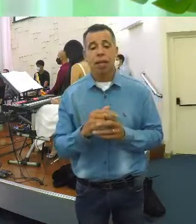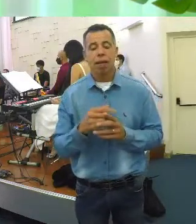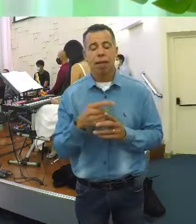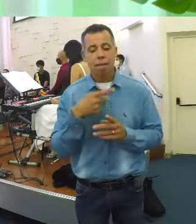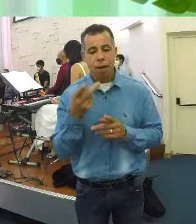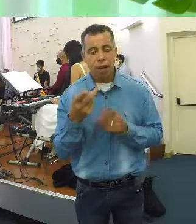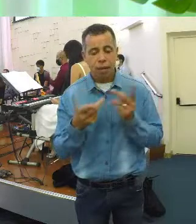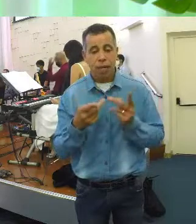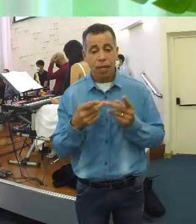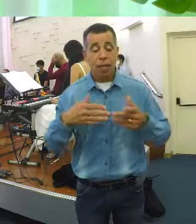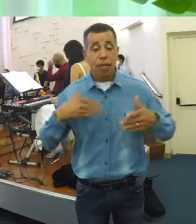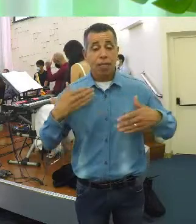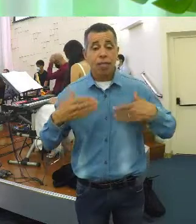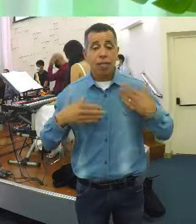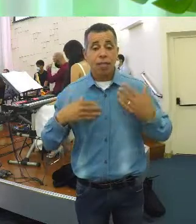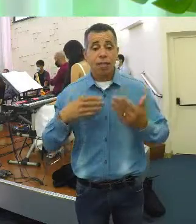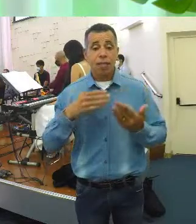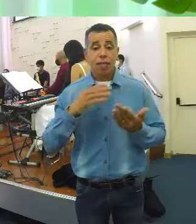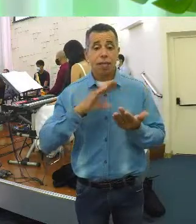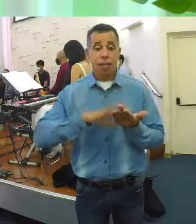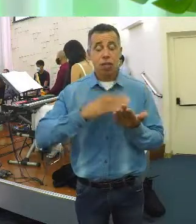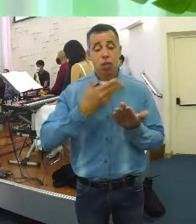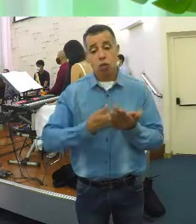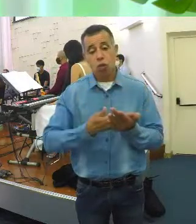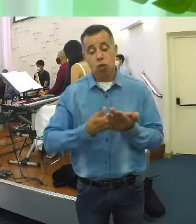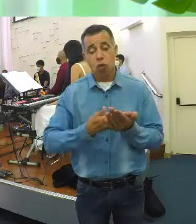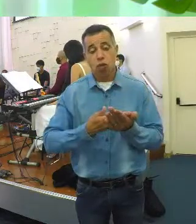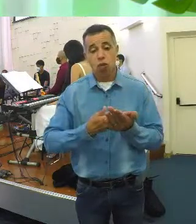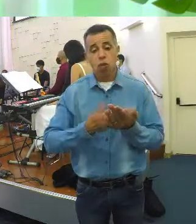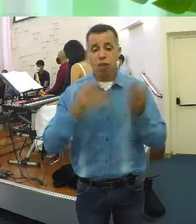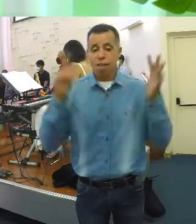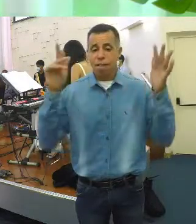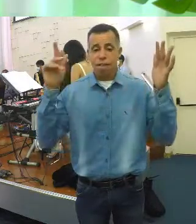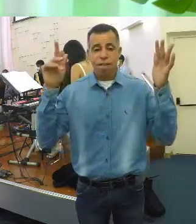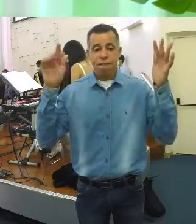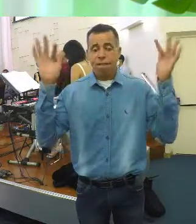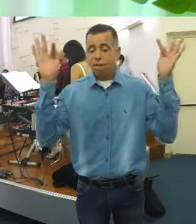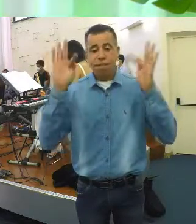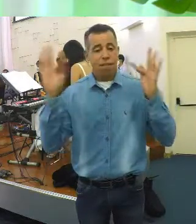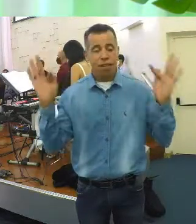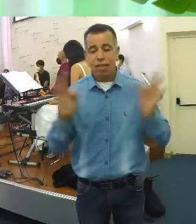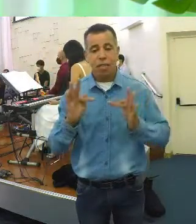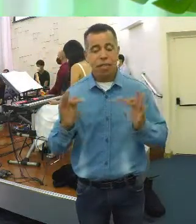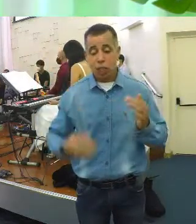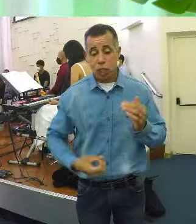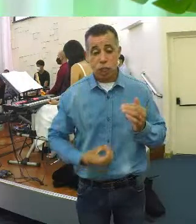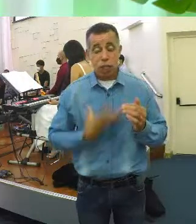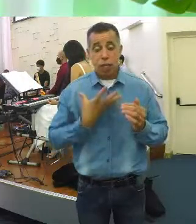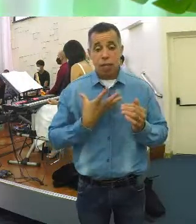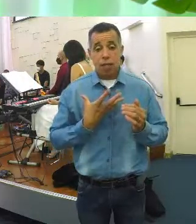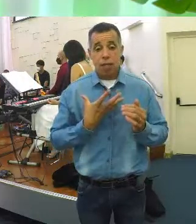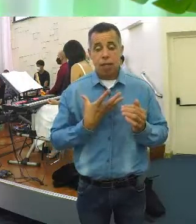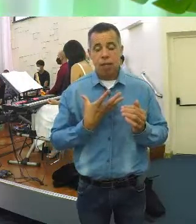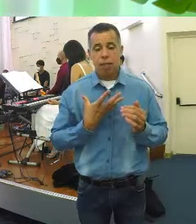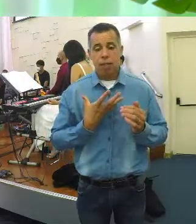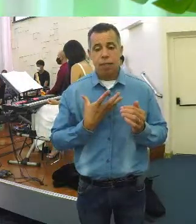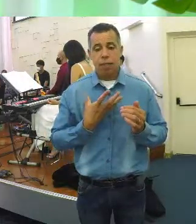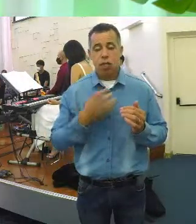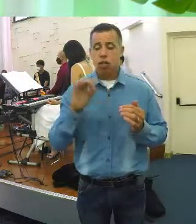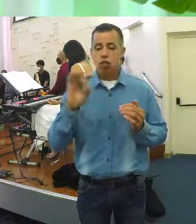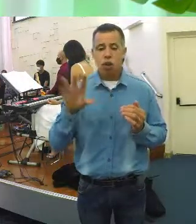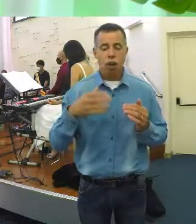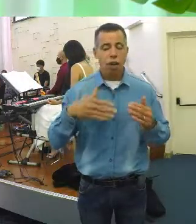essa alegria pode ser traduzida como regozijo. E aí eu volto à expressão, não é alegria